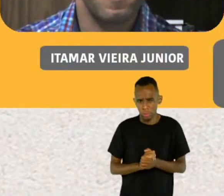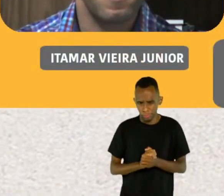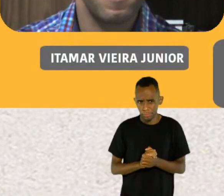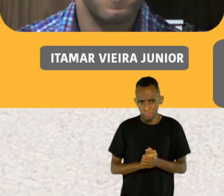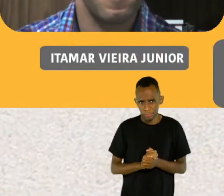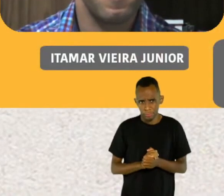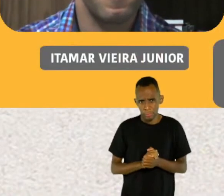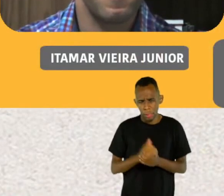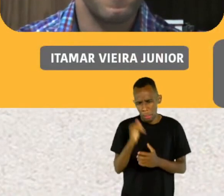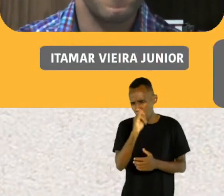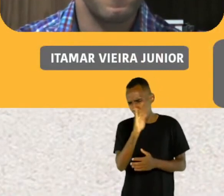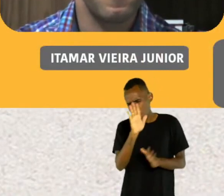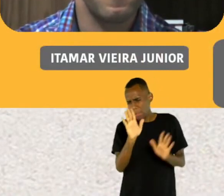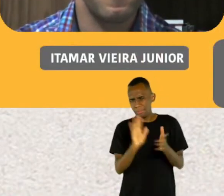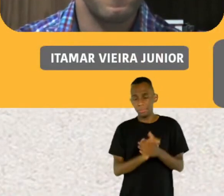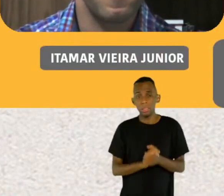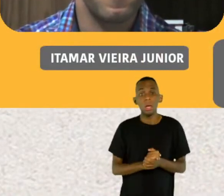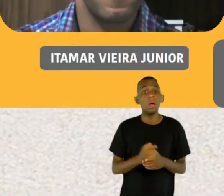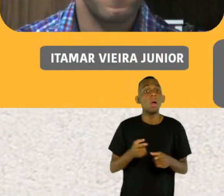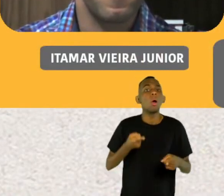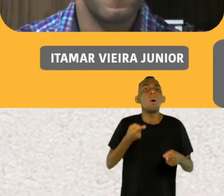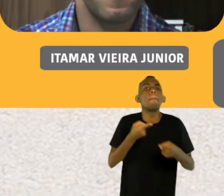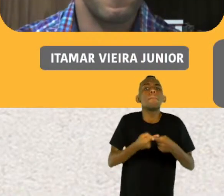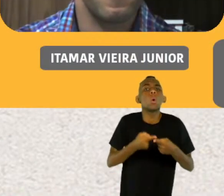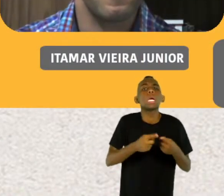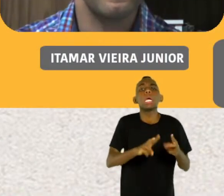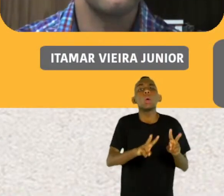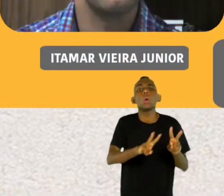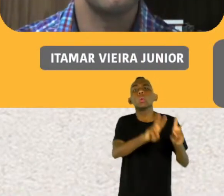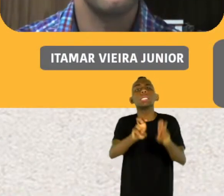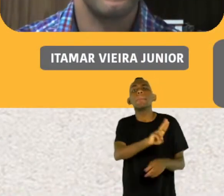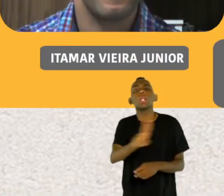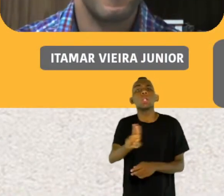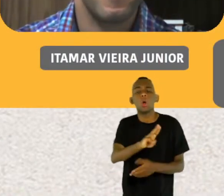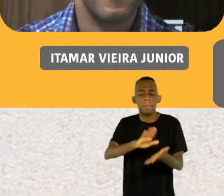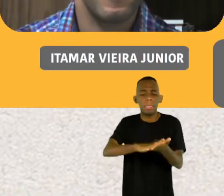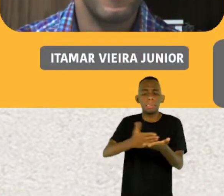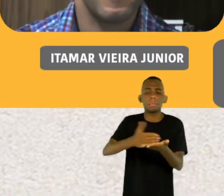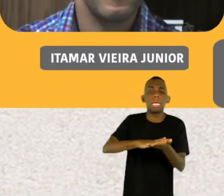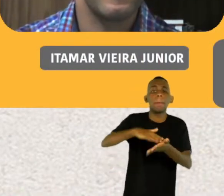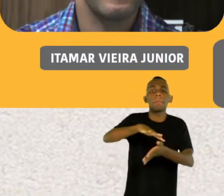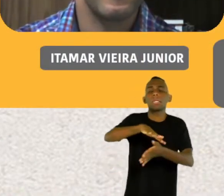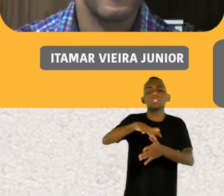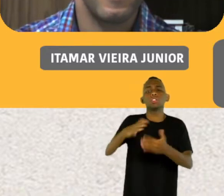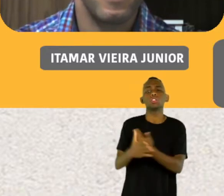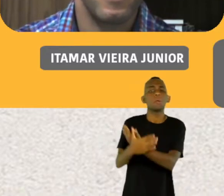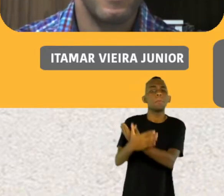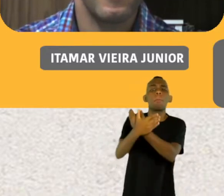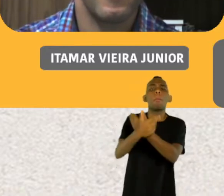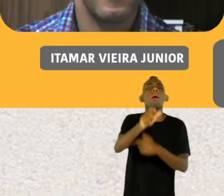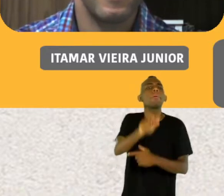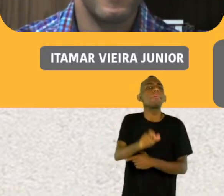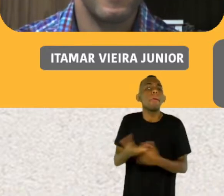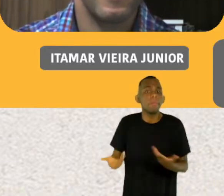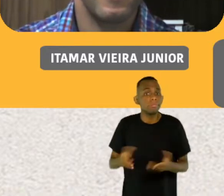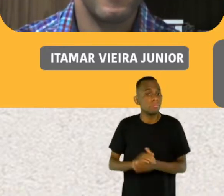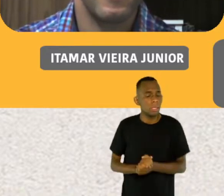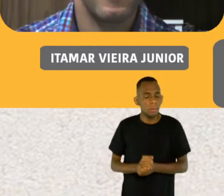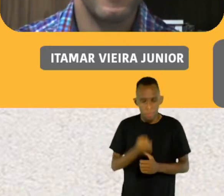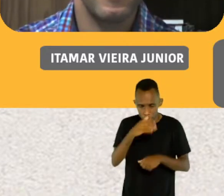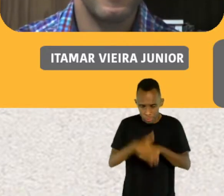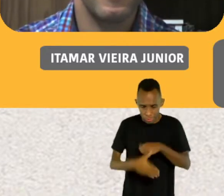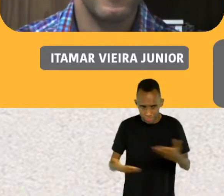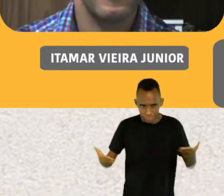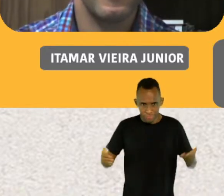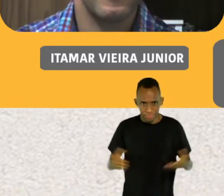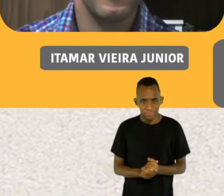todo jornalista. Por que o intérprete de borboletas, Sérgio? Quem é o intérprete de borboletas? Boa noite.